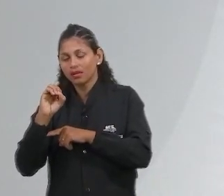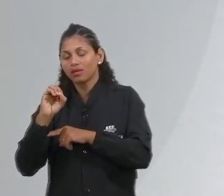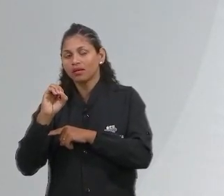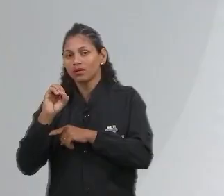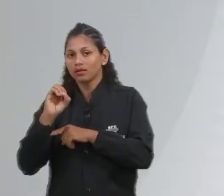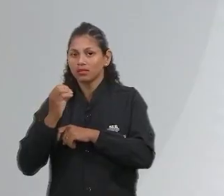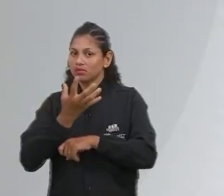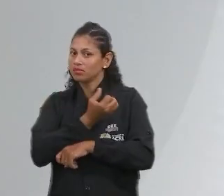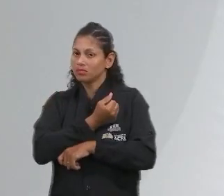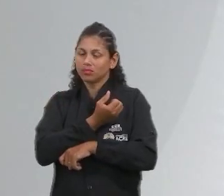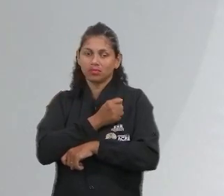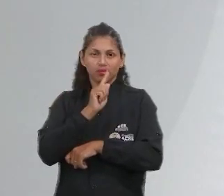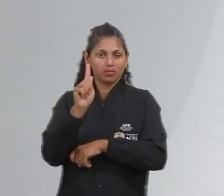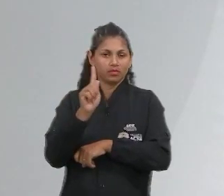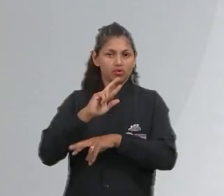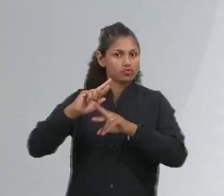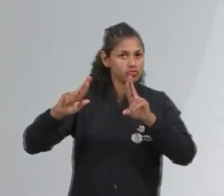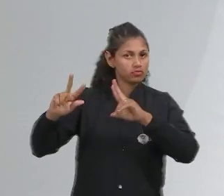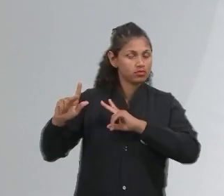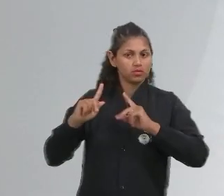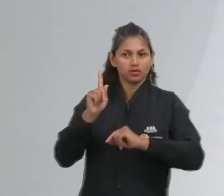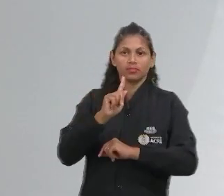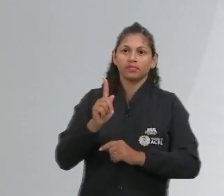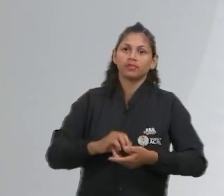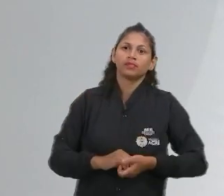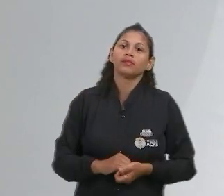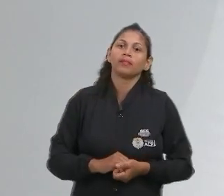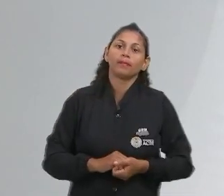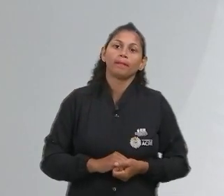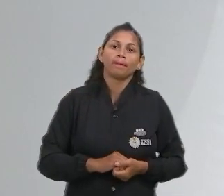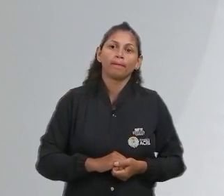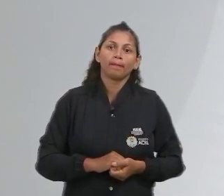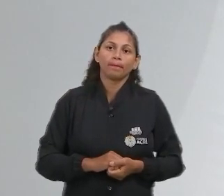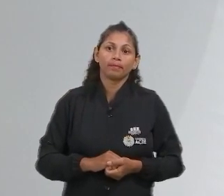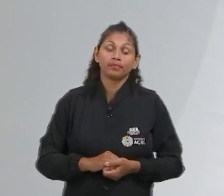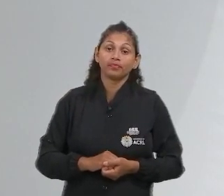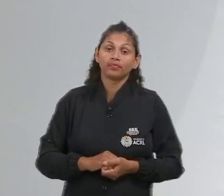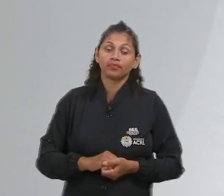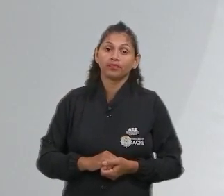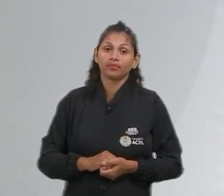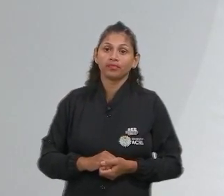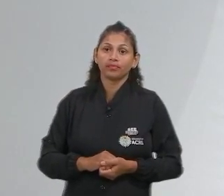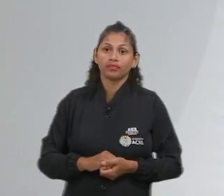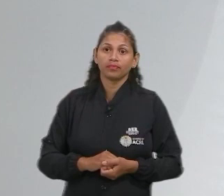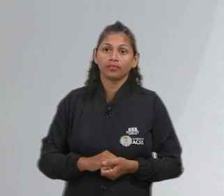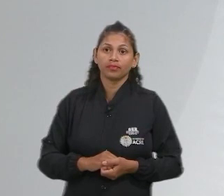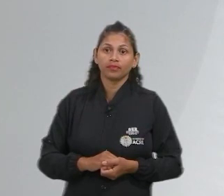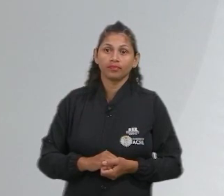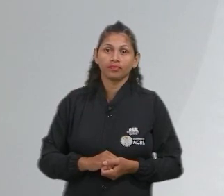diferença. C. Será que a identificação dos tipos de ligação?